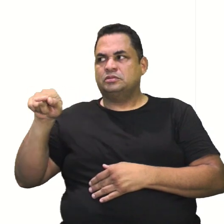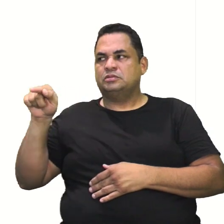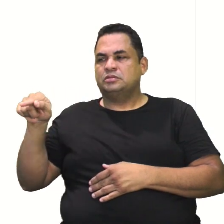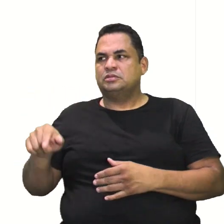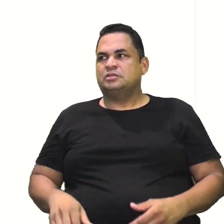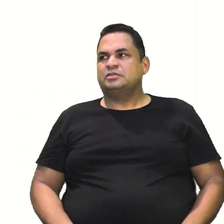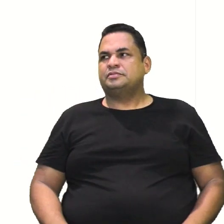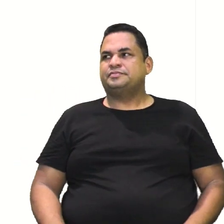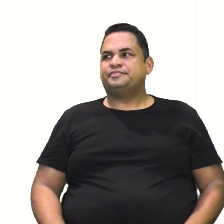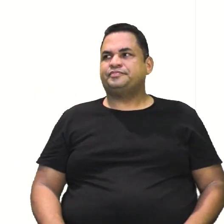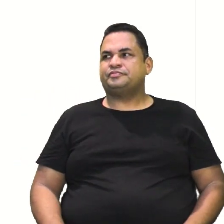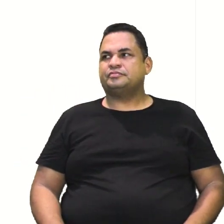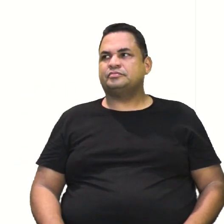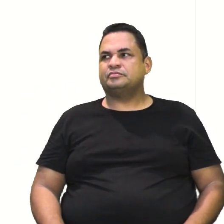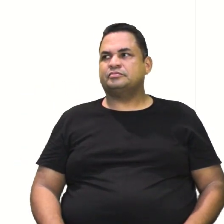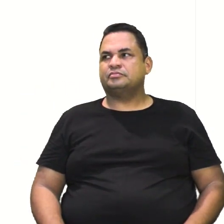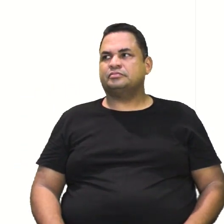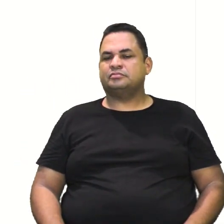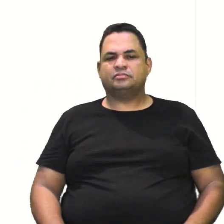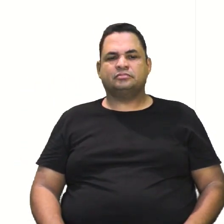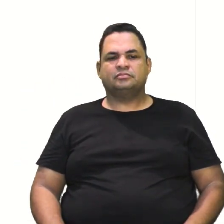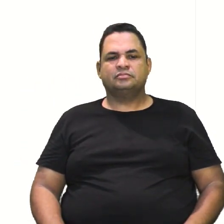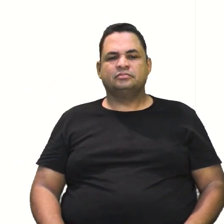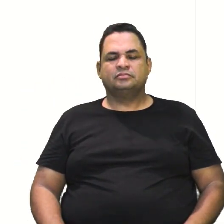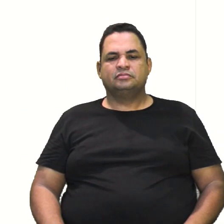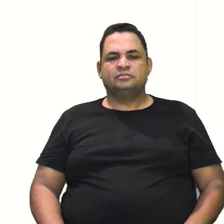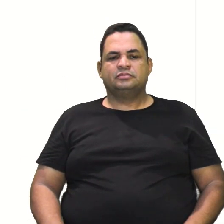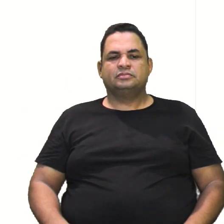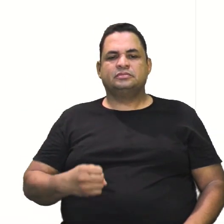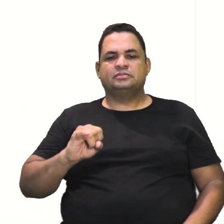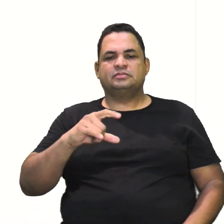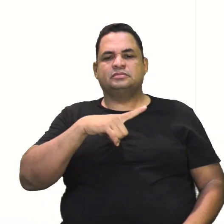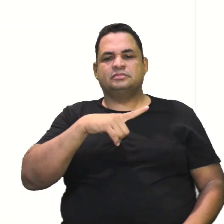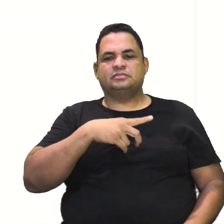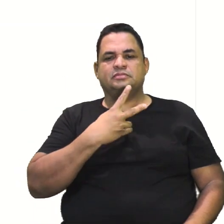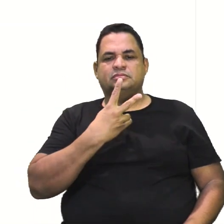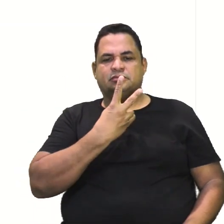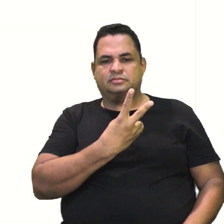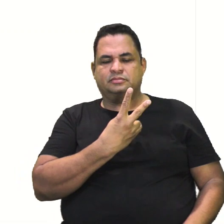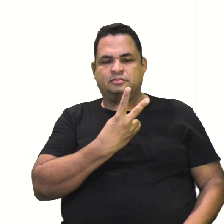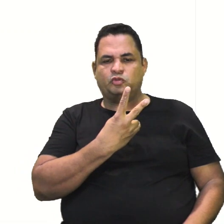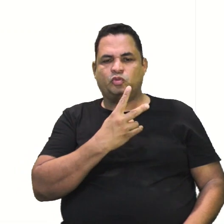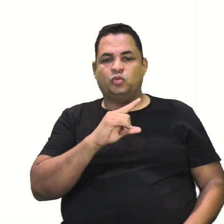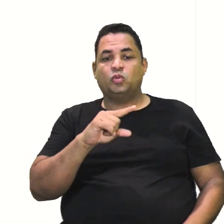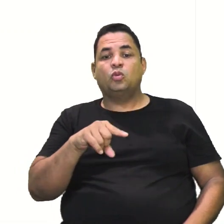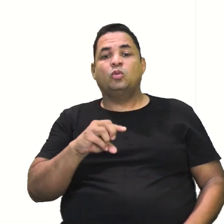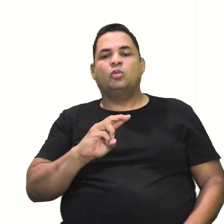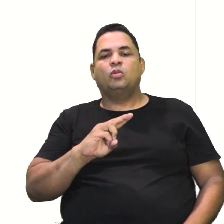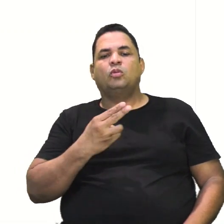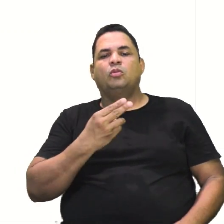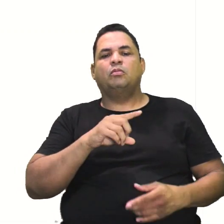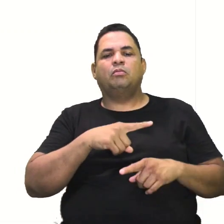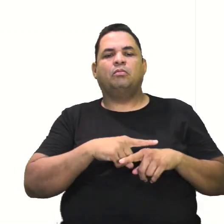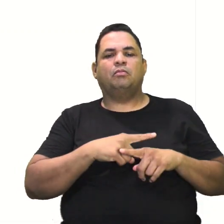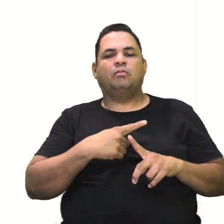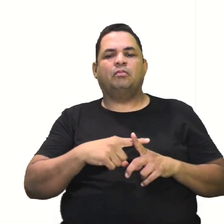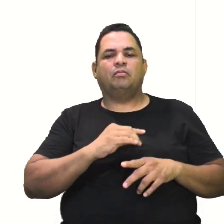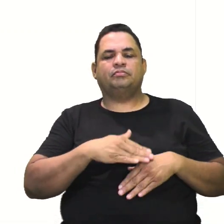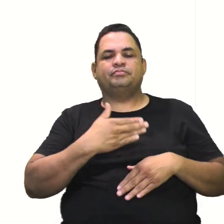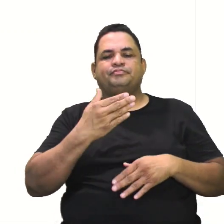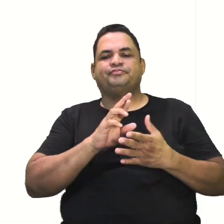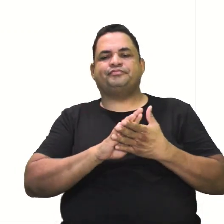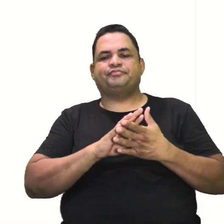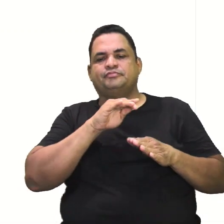Maurício acabou de falar essa definição aí, né? Se tivermos 2 ou mais retas, é